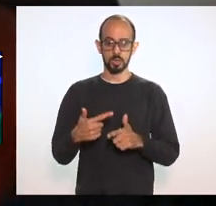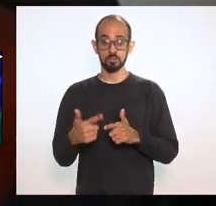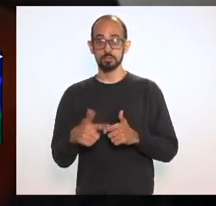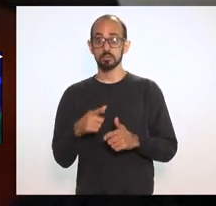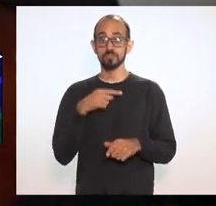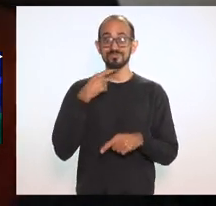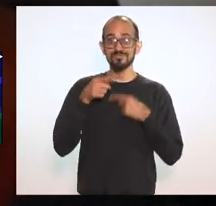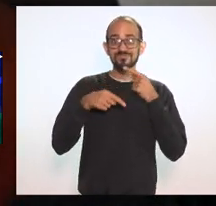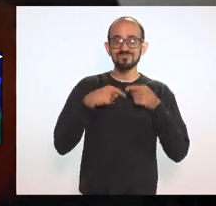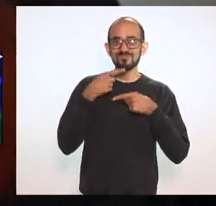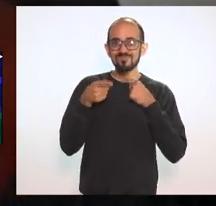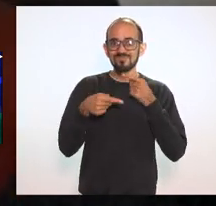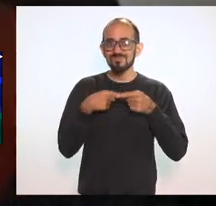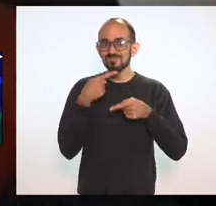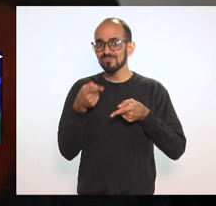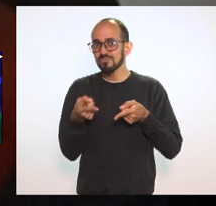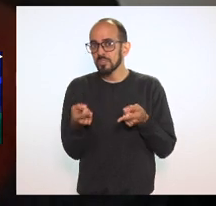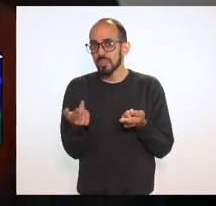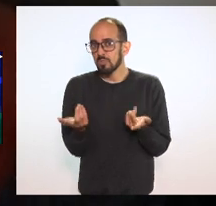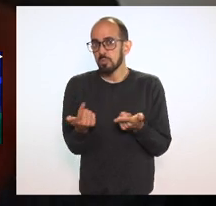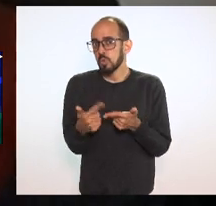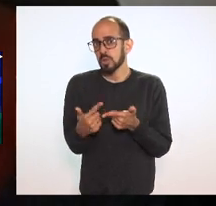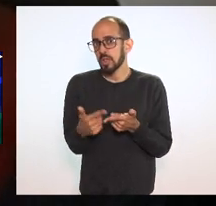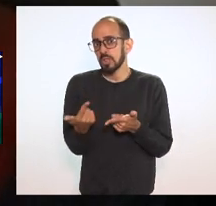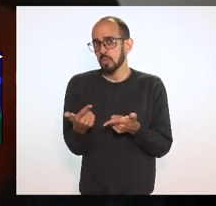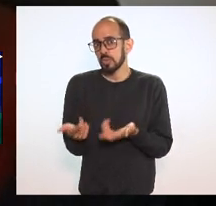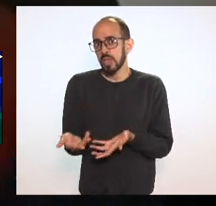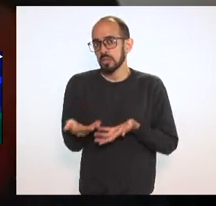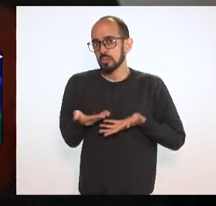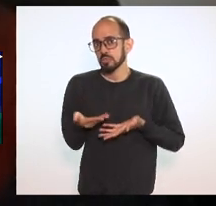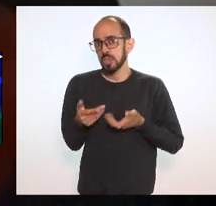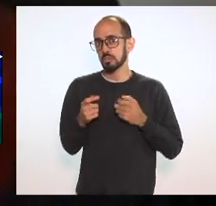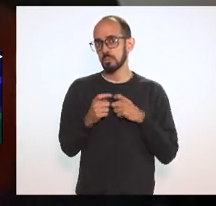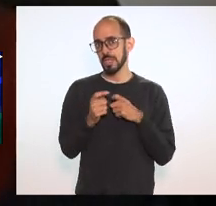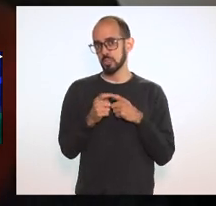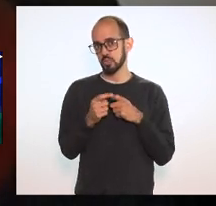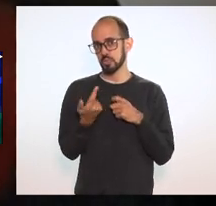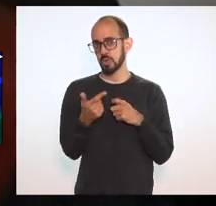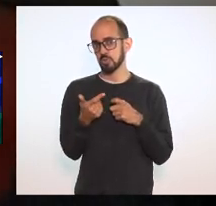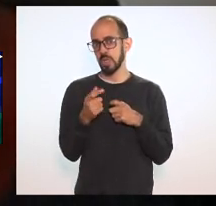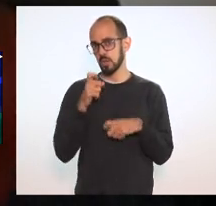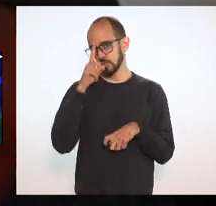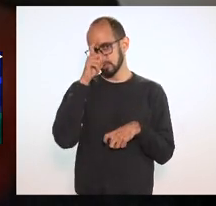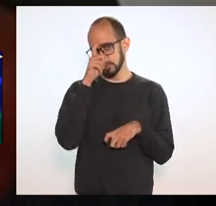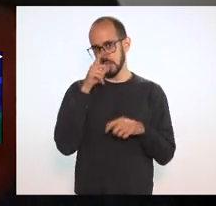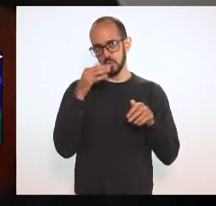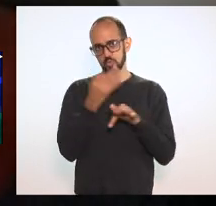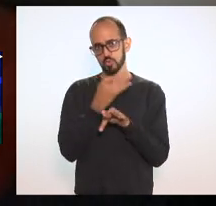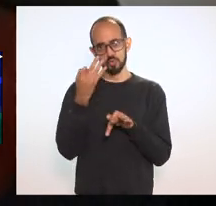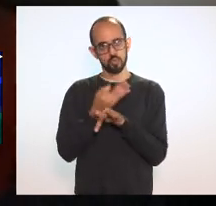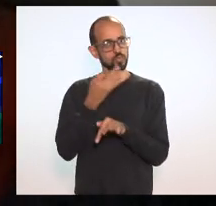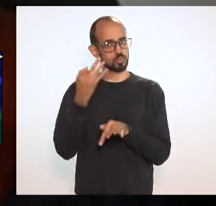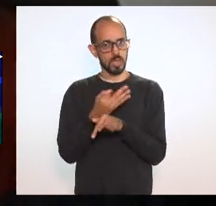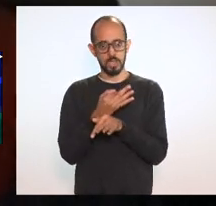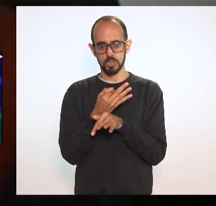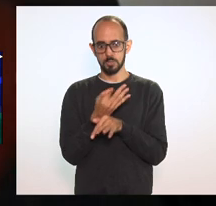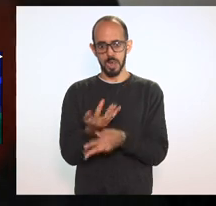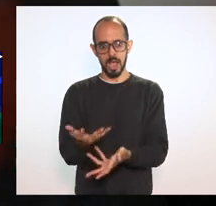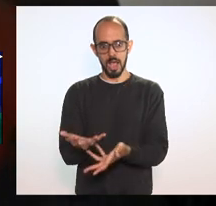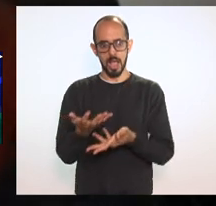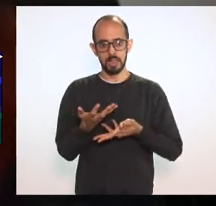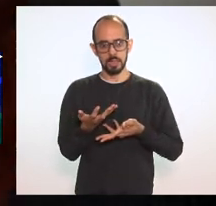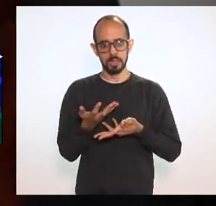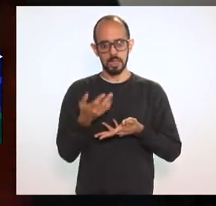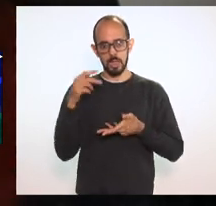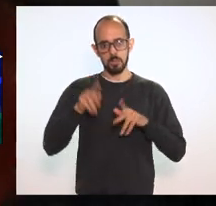grande lema da população não tem atendimento médico não tem hospitais suficiente para atender a demanda da população